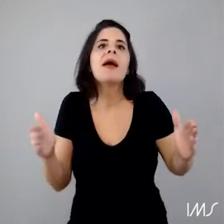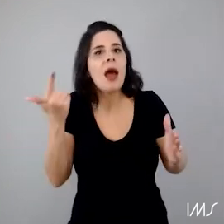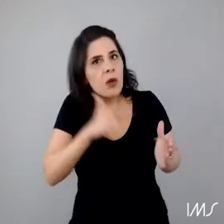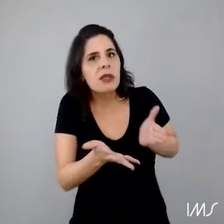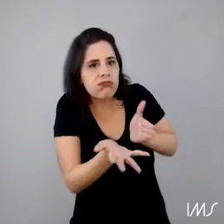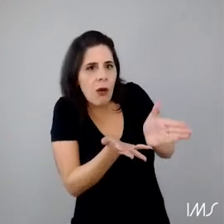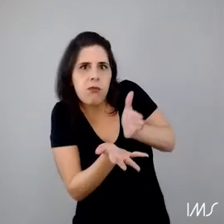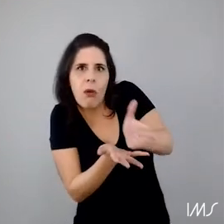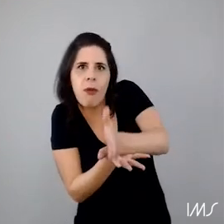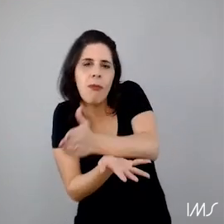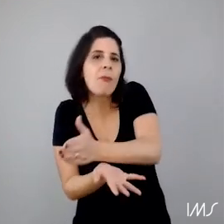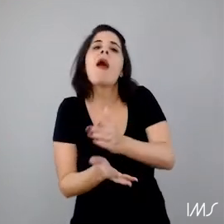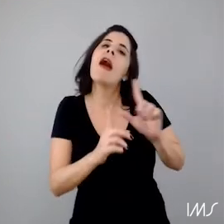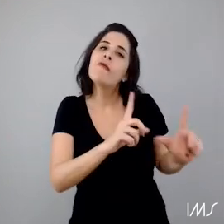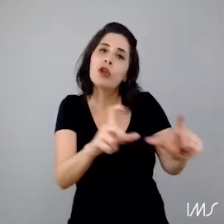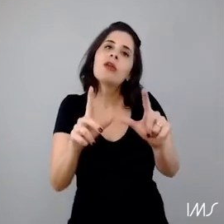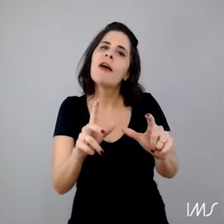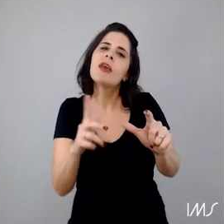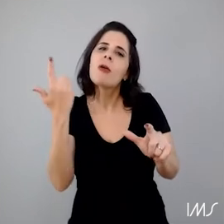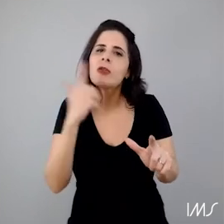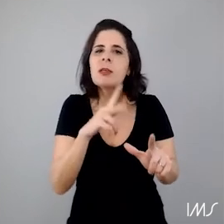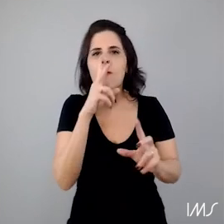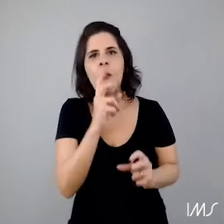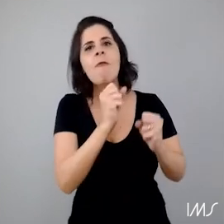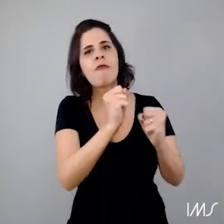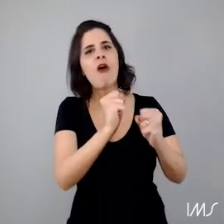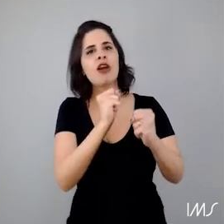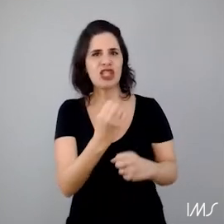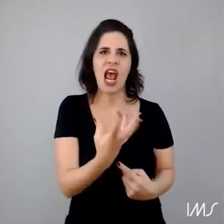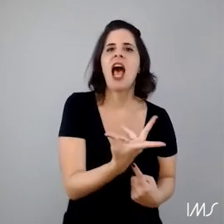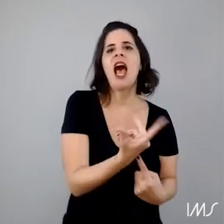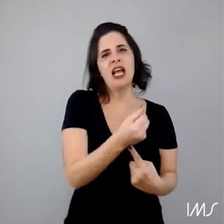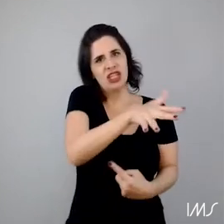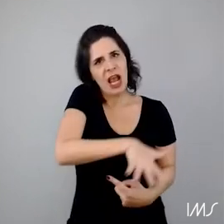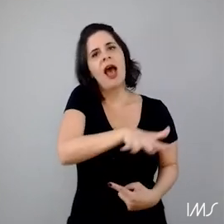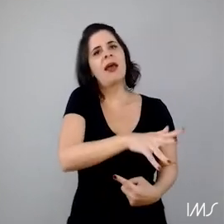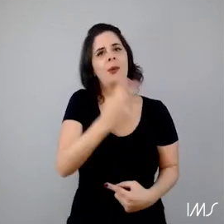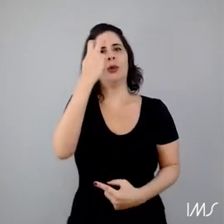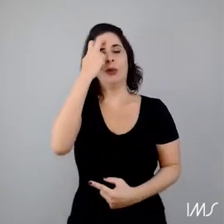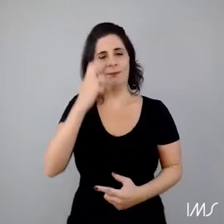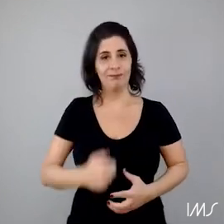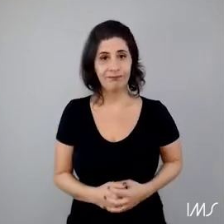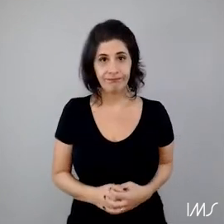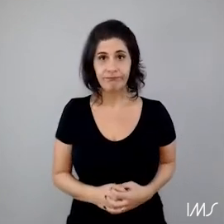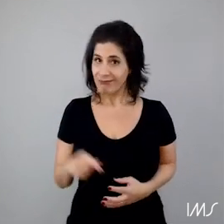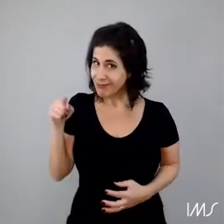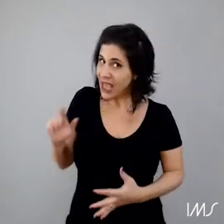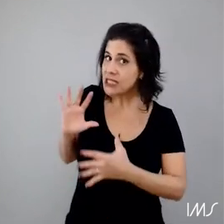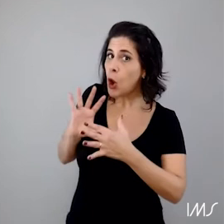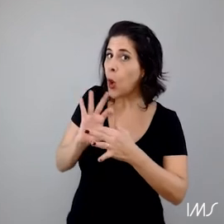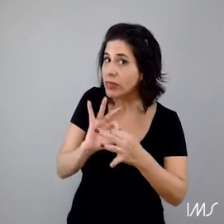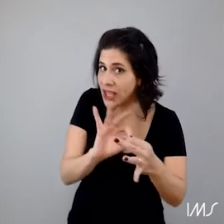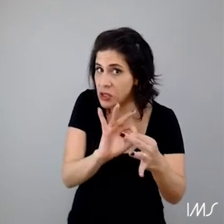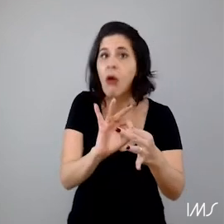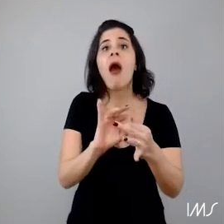consolidação da fotografia no Brasil como, de fato, um campo cultural. É nesse contexto